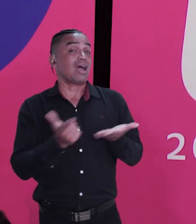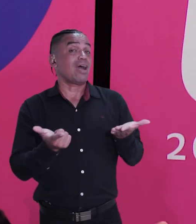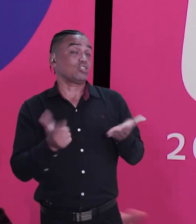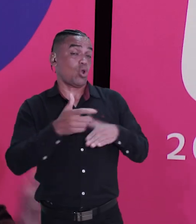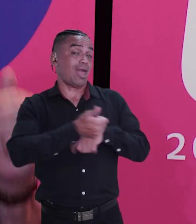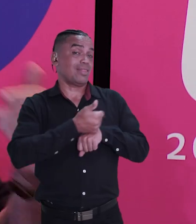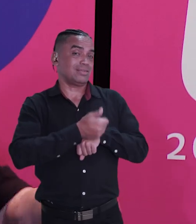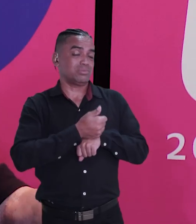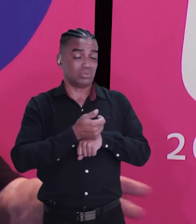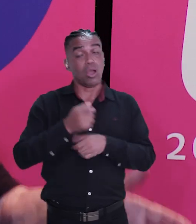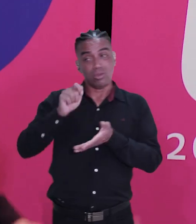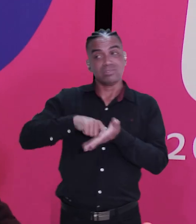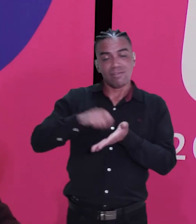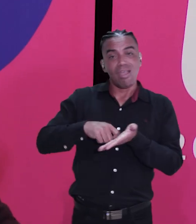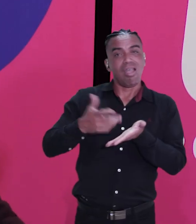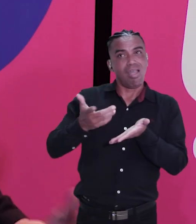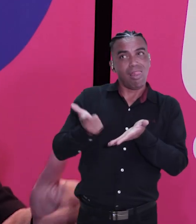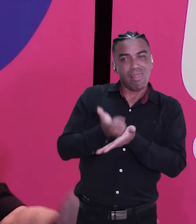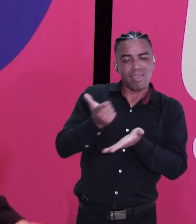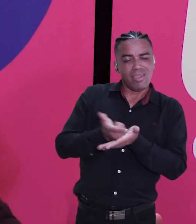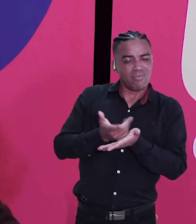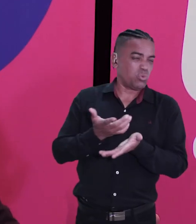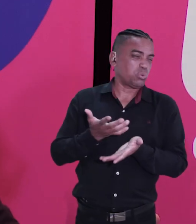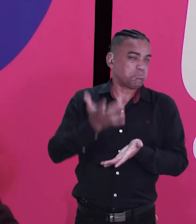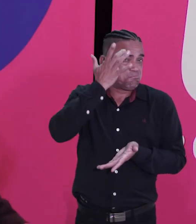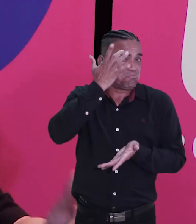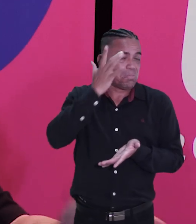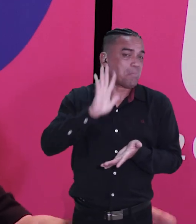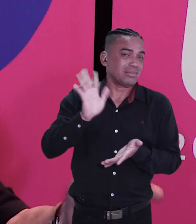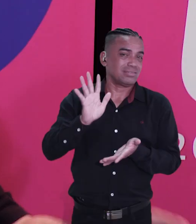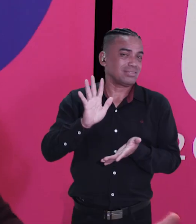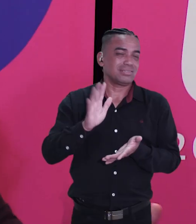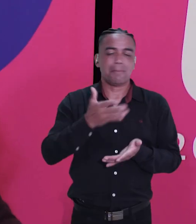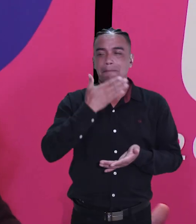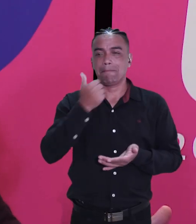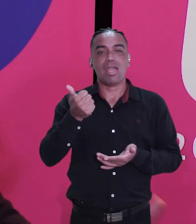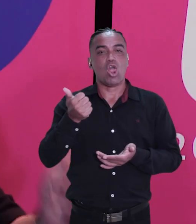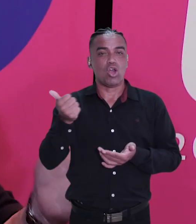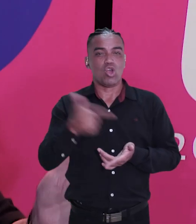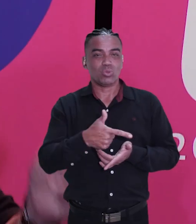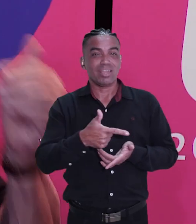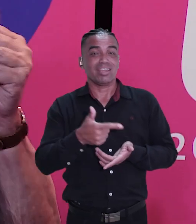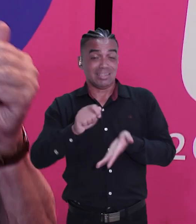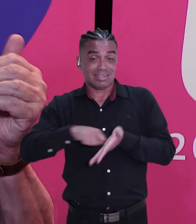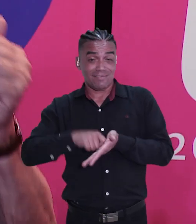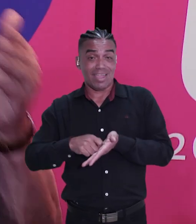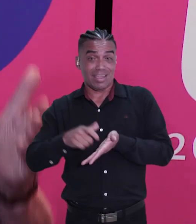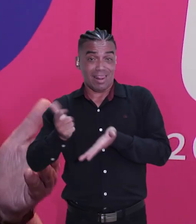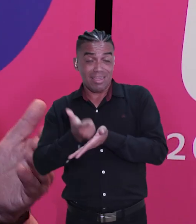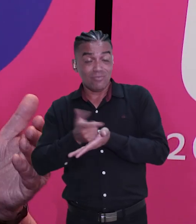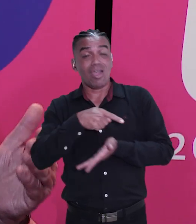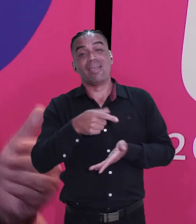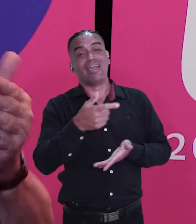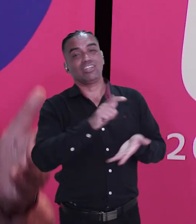seguinte: por mais que escrever um livro seja uma coisa aparentemente nobre, não é mais nobre que ser jornalista. Em suma, não é